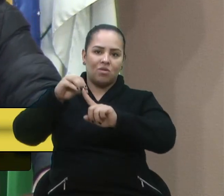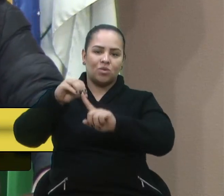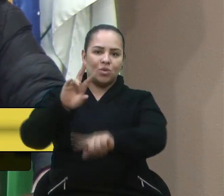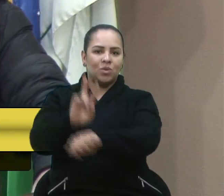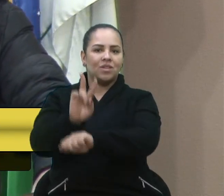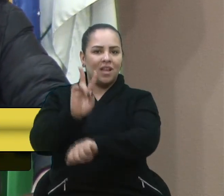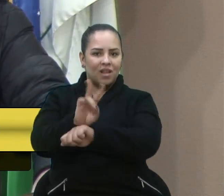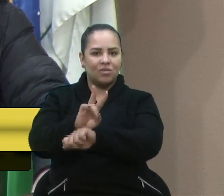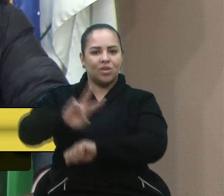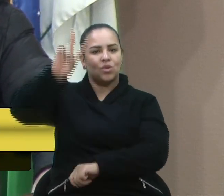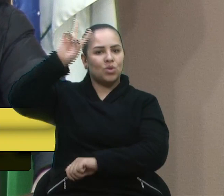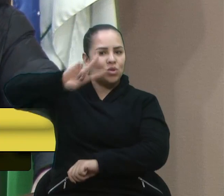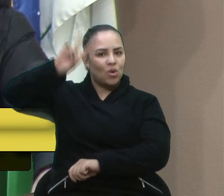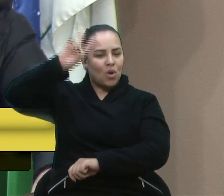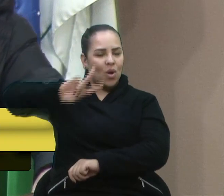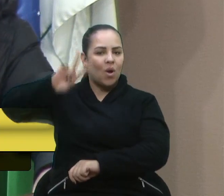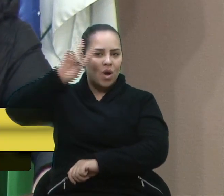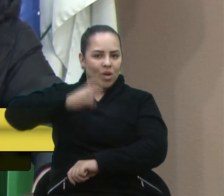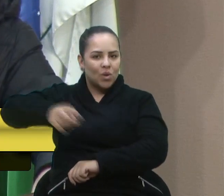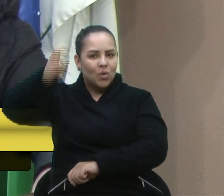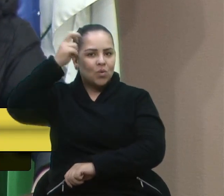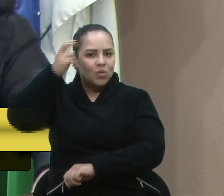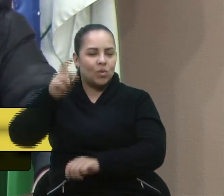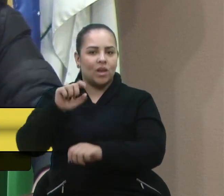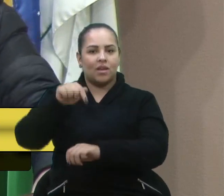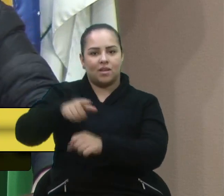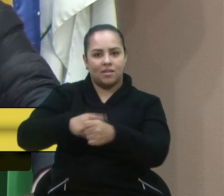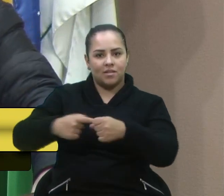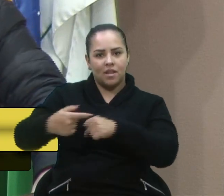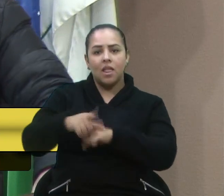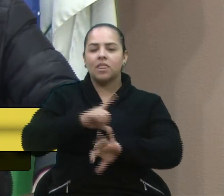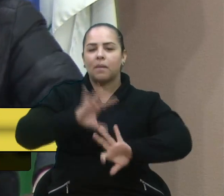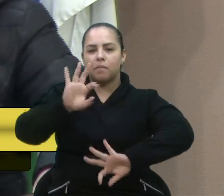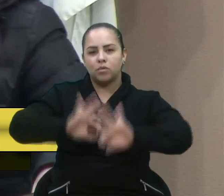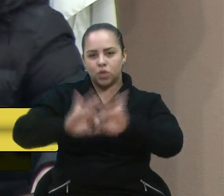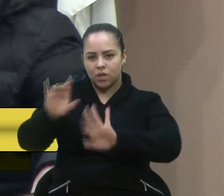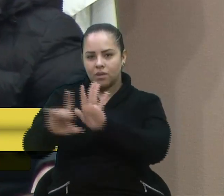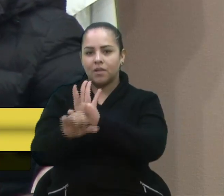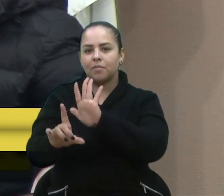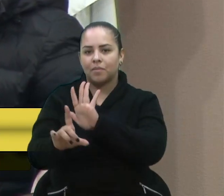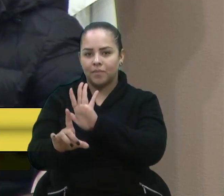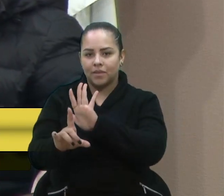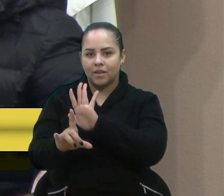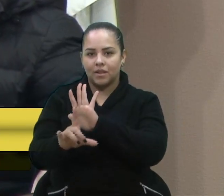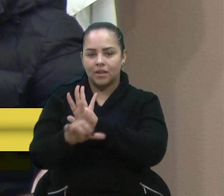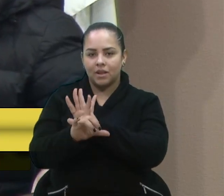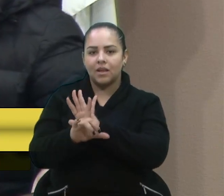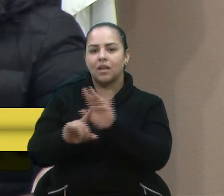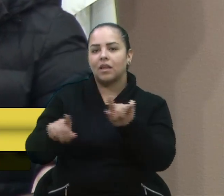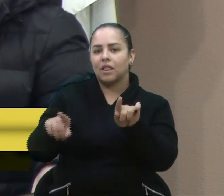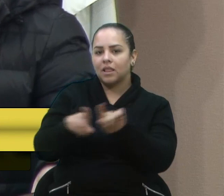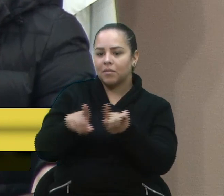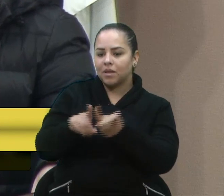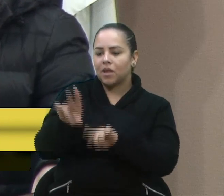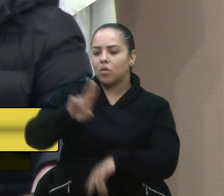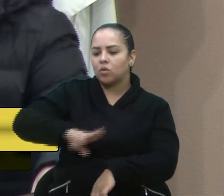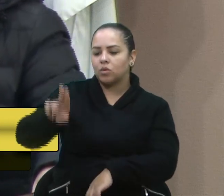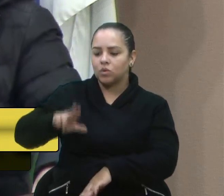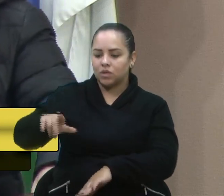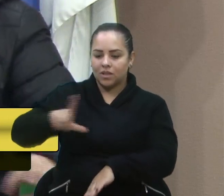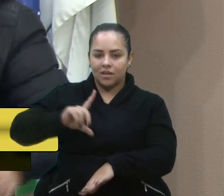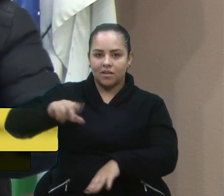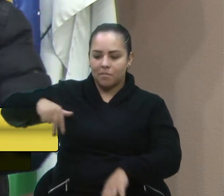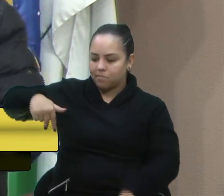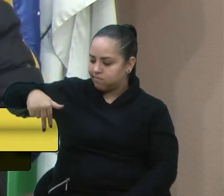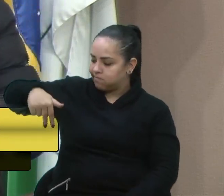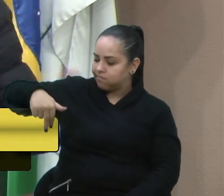cidade. Nós temos um projeto também que tramita aqui na casa, que é com relação à utilização das calçadas, né, por bares e